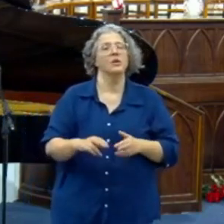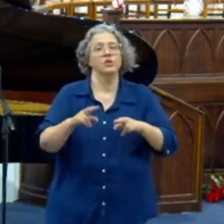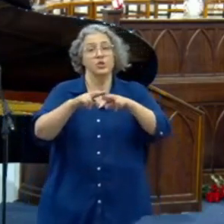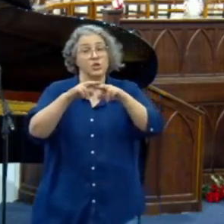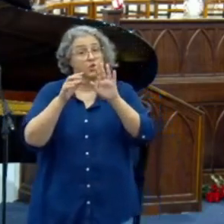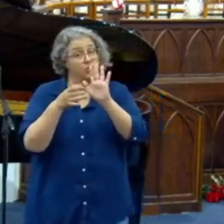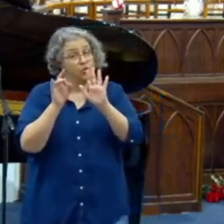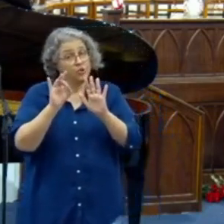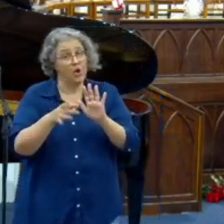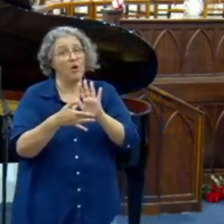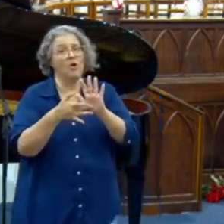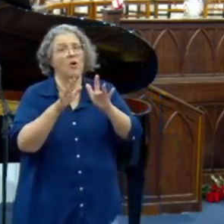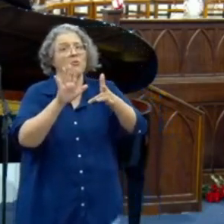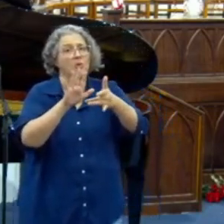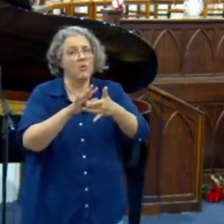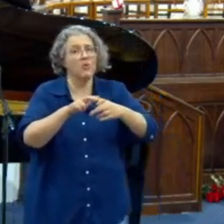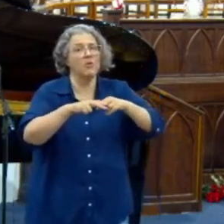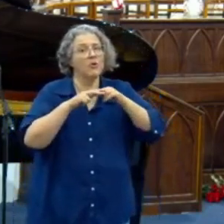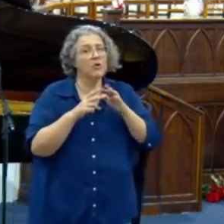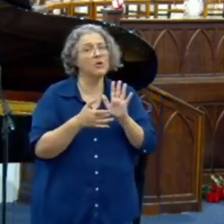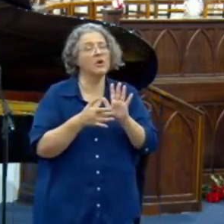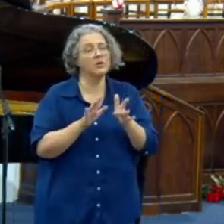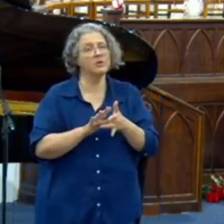pela justificação, nos